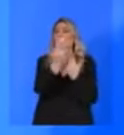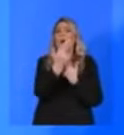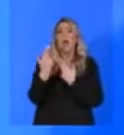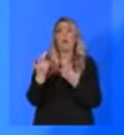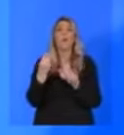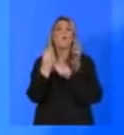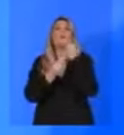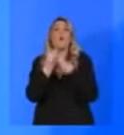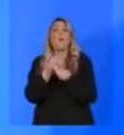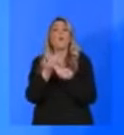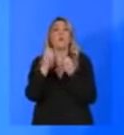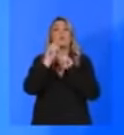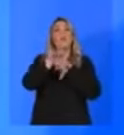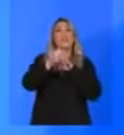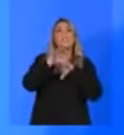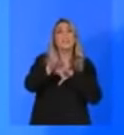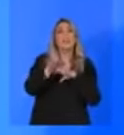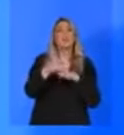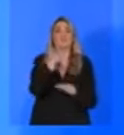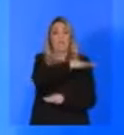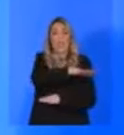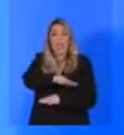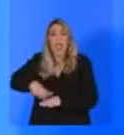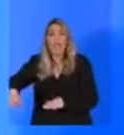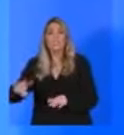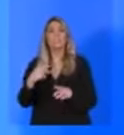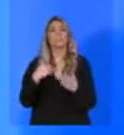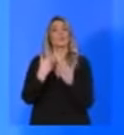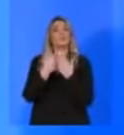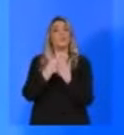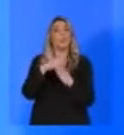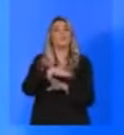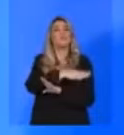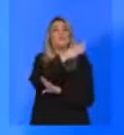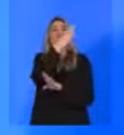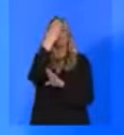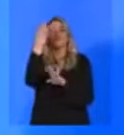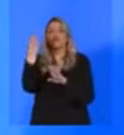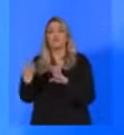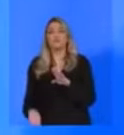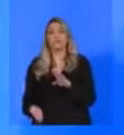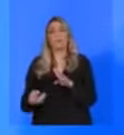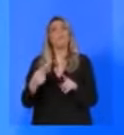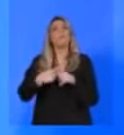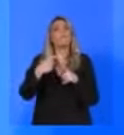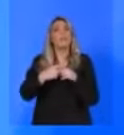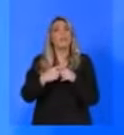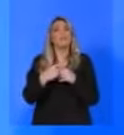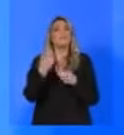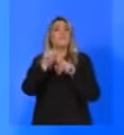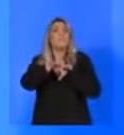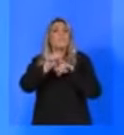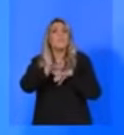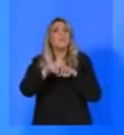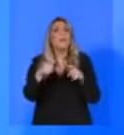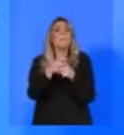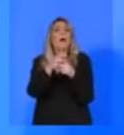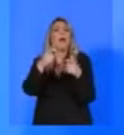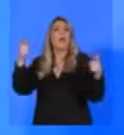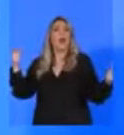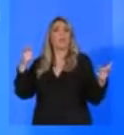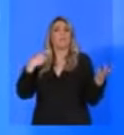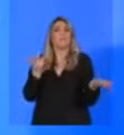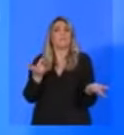educação Colocar todas as crianças em horário integral nessa maior que é a maior rede pública de ensino do país a rede pública da